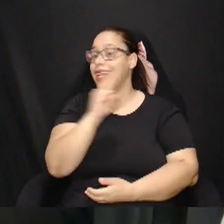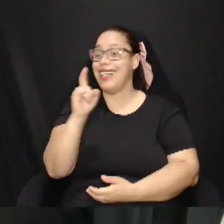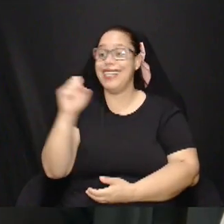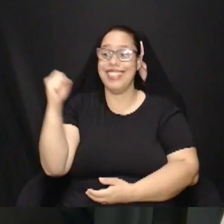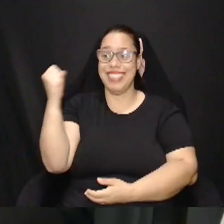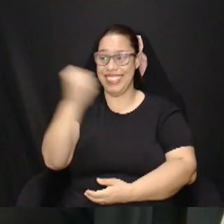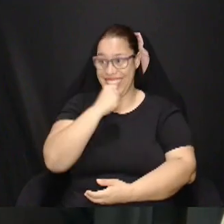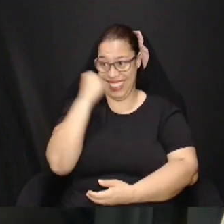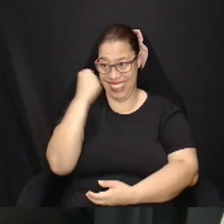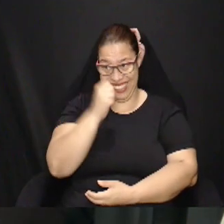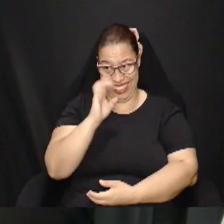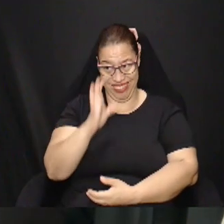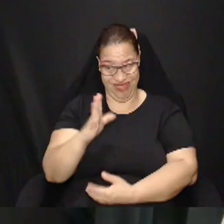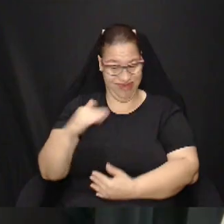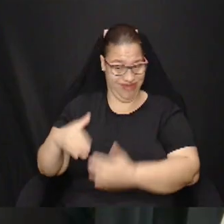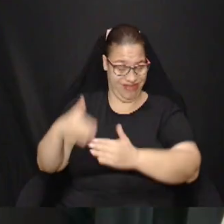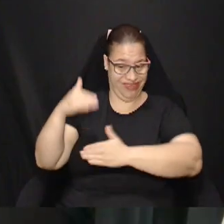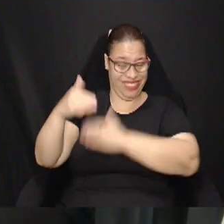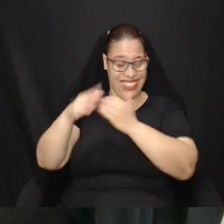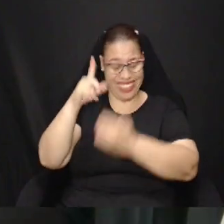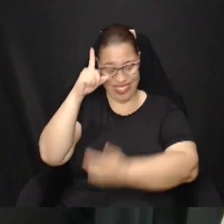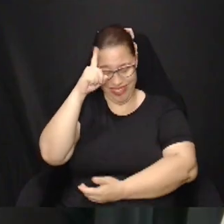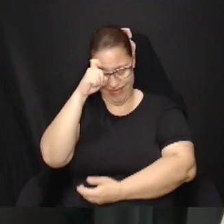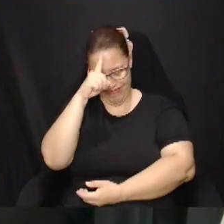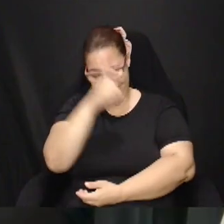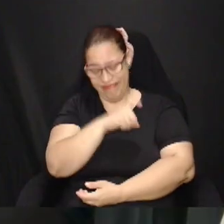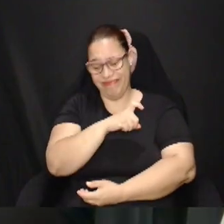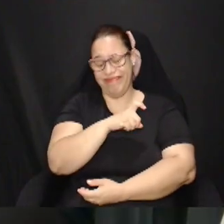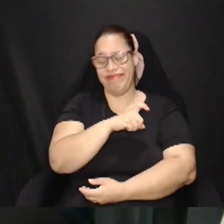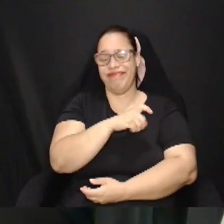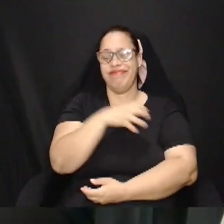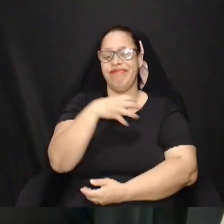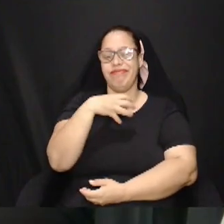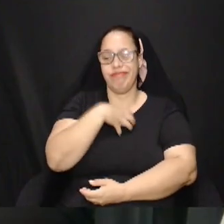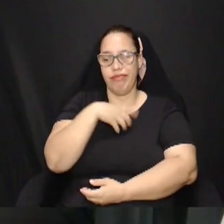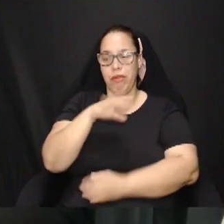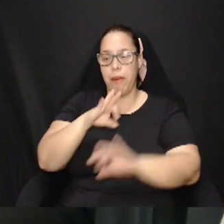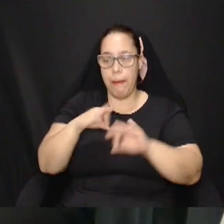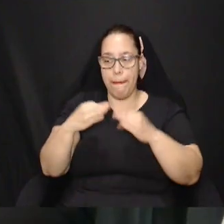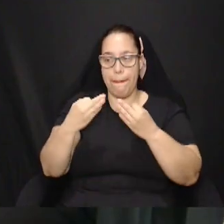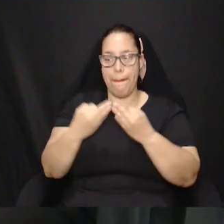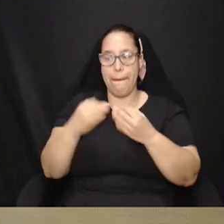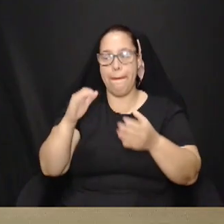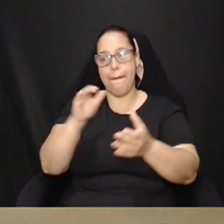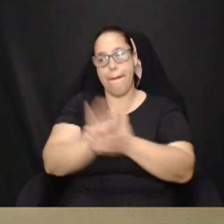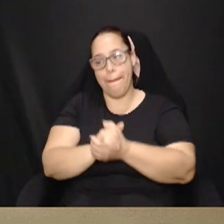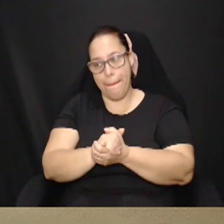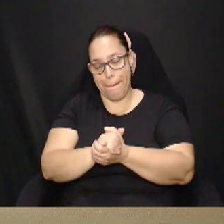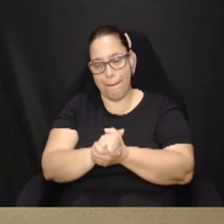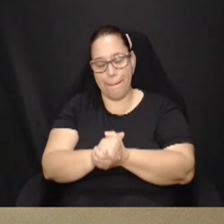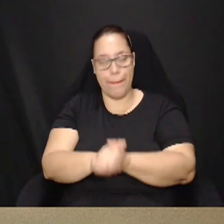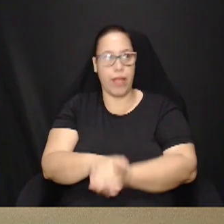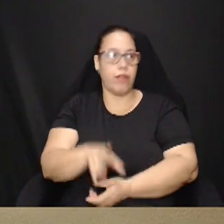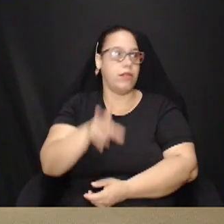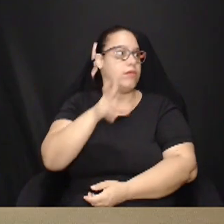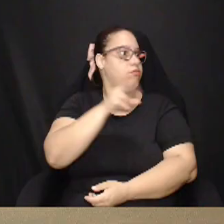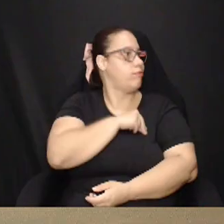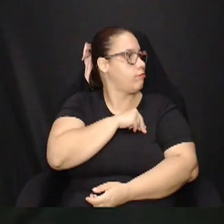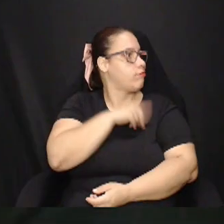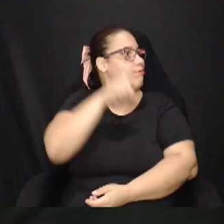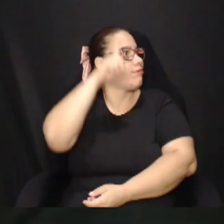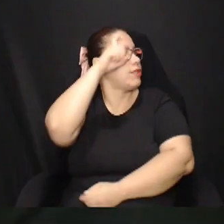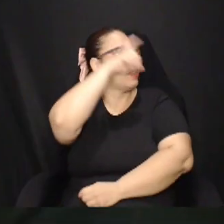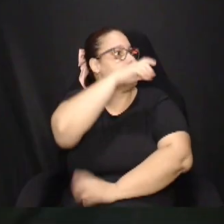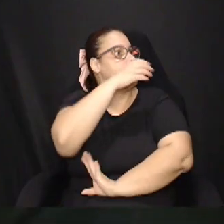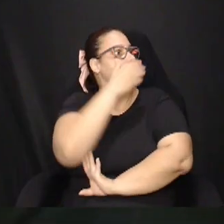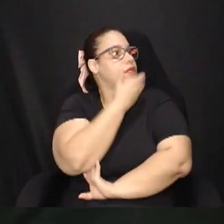já vem sendo delicado, aquilo que já vem sendo difícil para essa família, para esse casal. Poxa vida, complexo demais. Thalita,